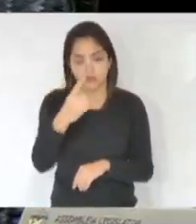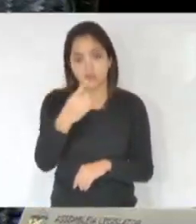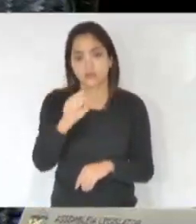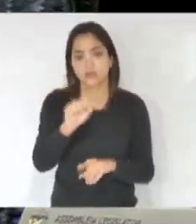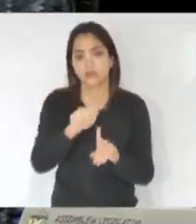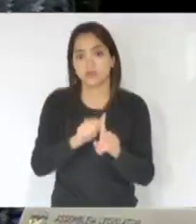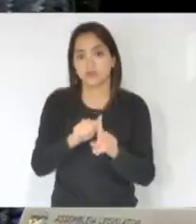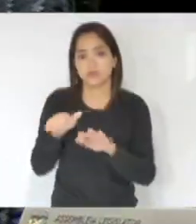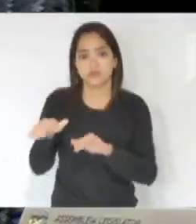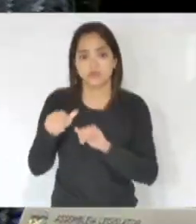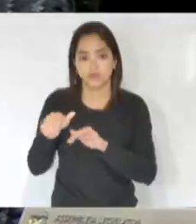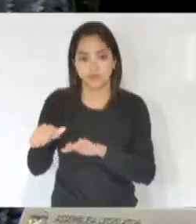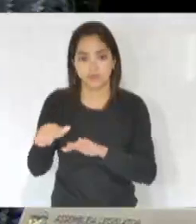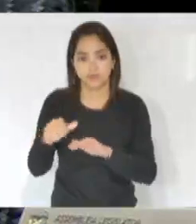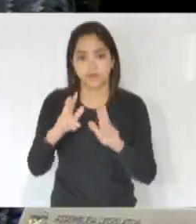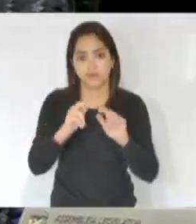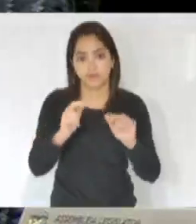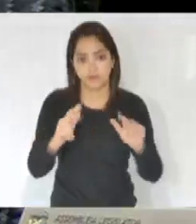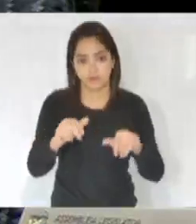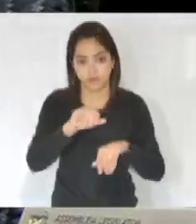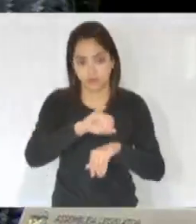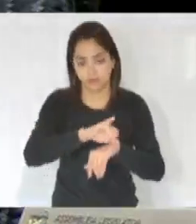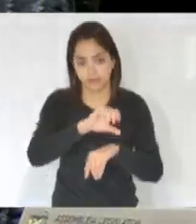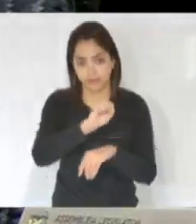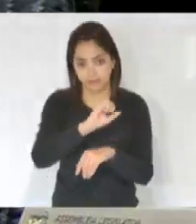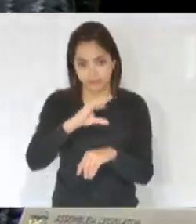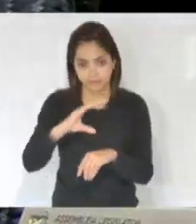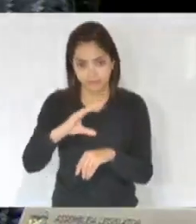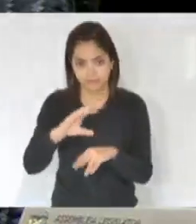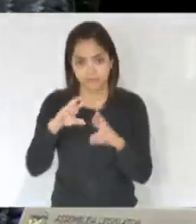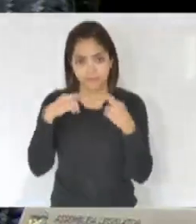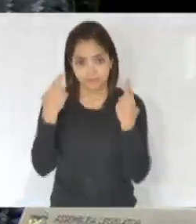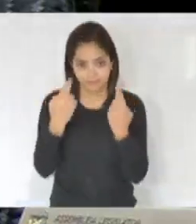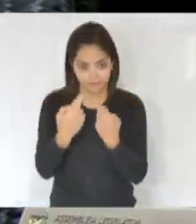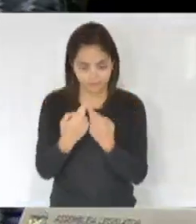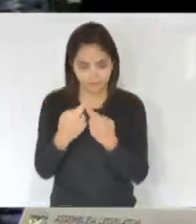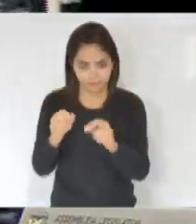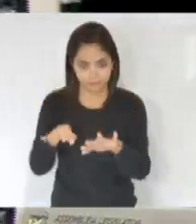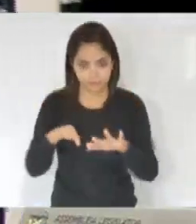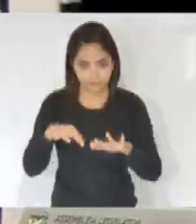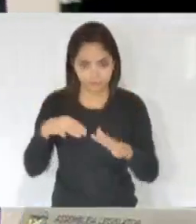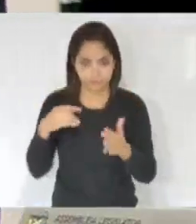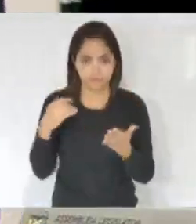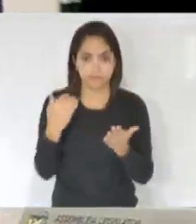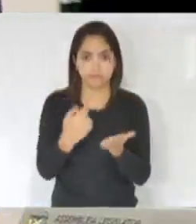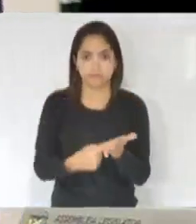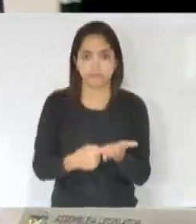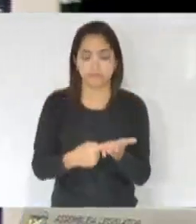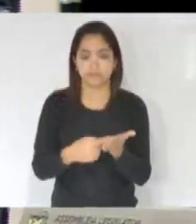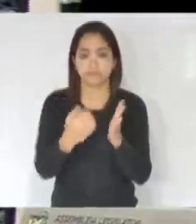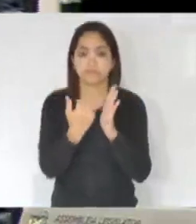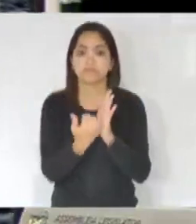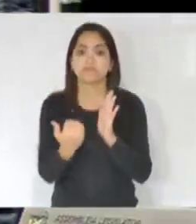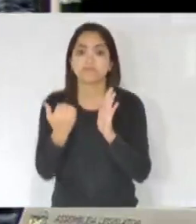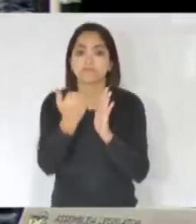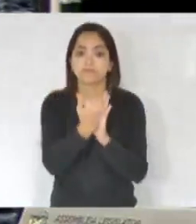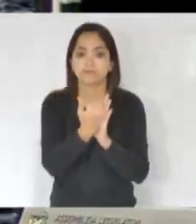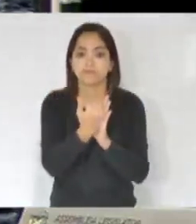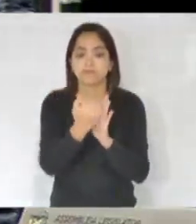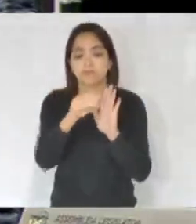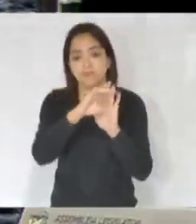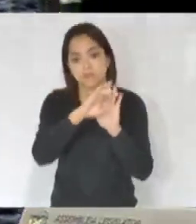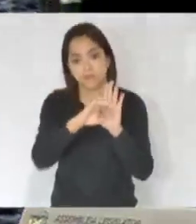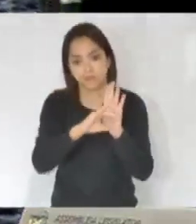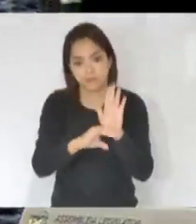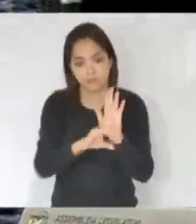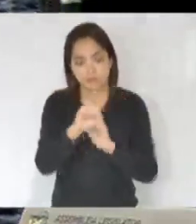ano 2019, na cidade de Florianópolis, capital do Estado de Santa Catarina, reuniu-se a Assembleia Legislativa em sessão extraordinária. Ordem do dia.